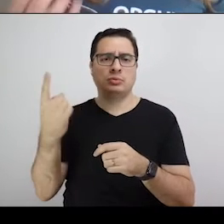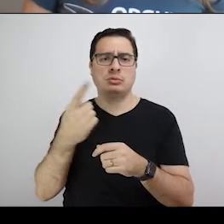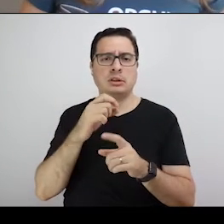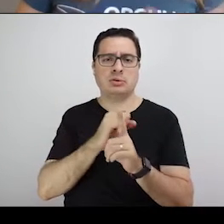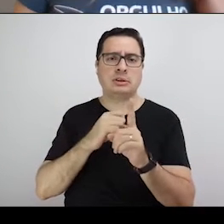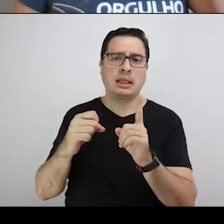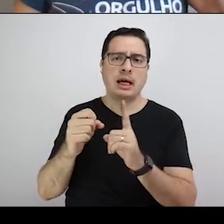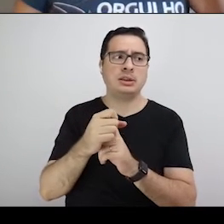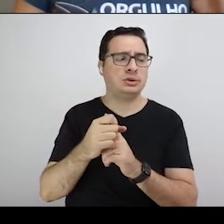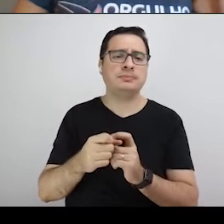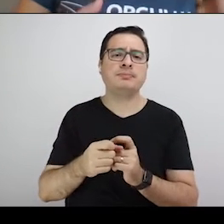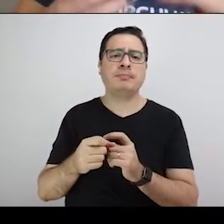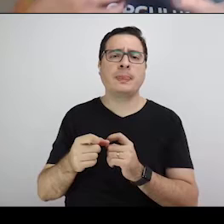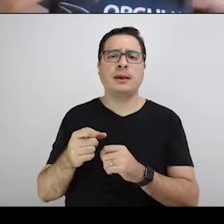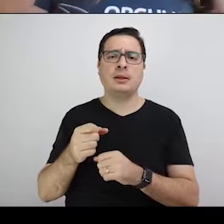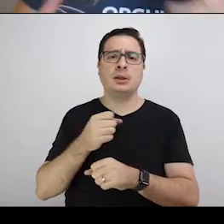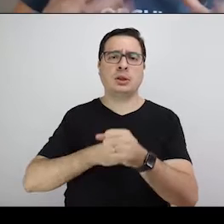Em 2011,